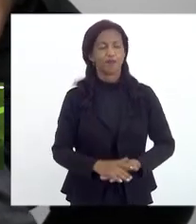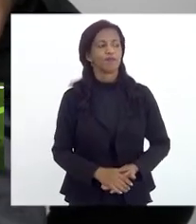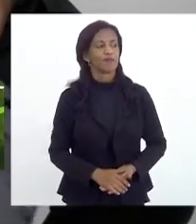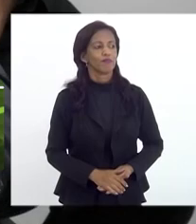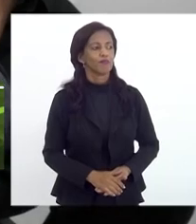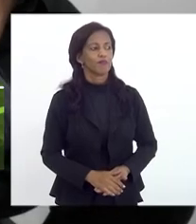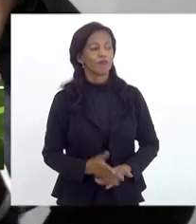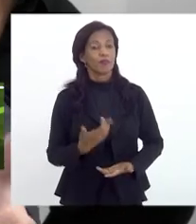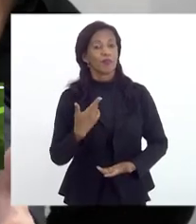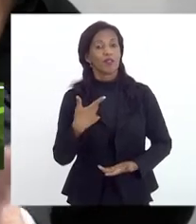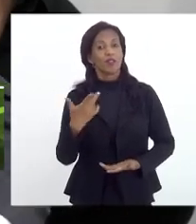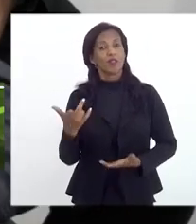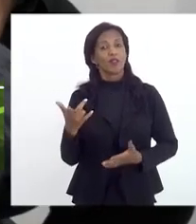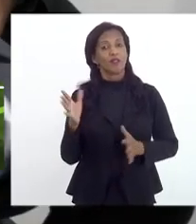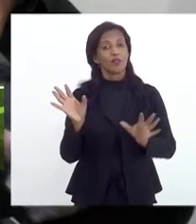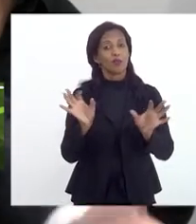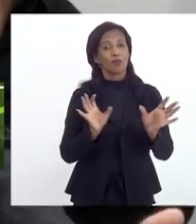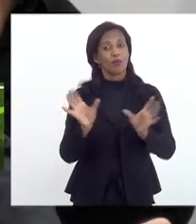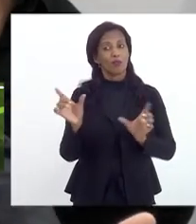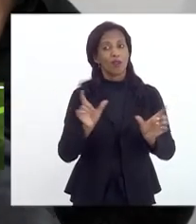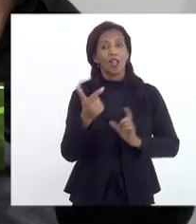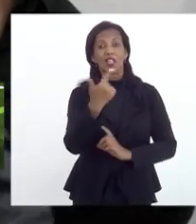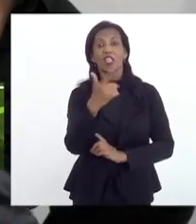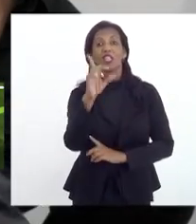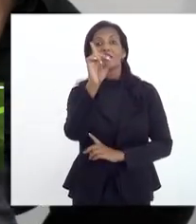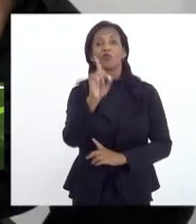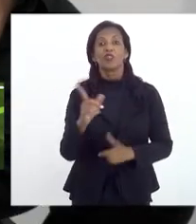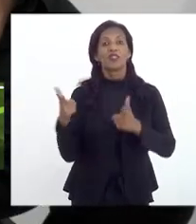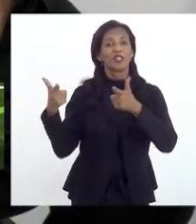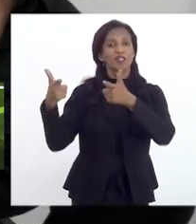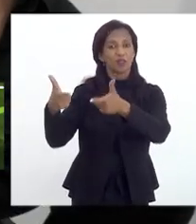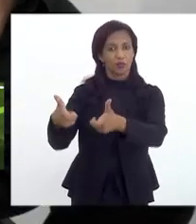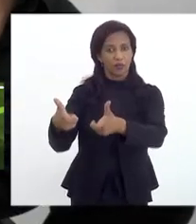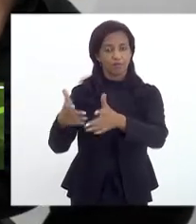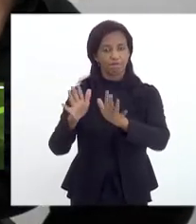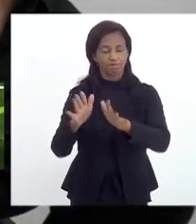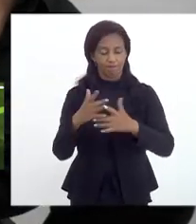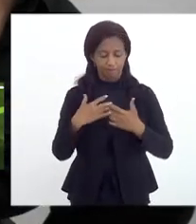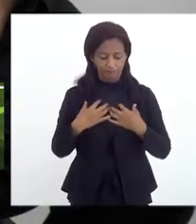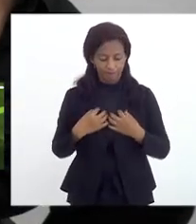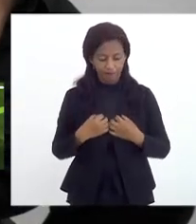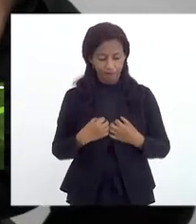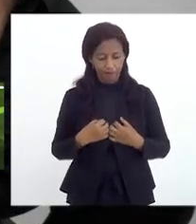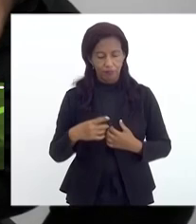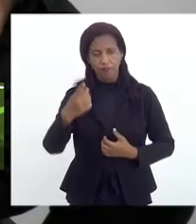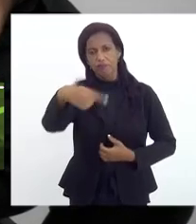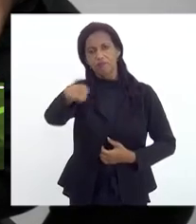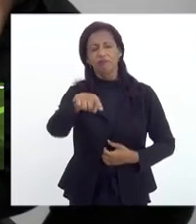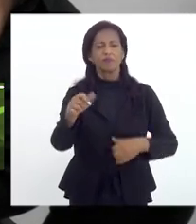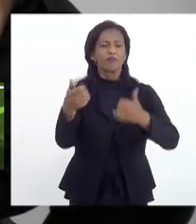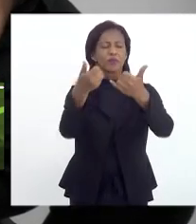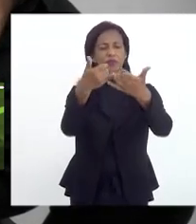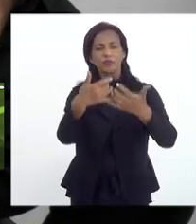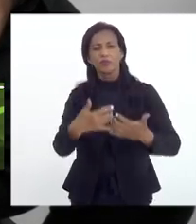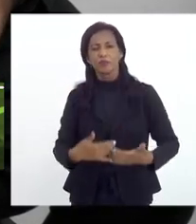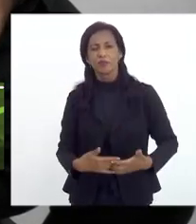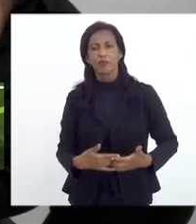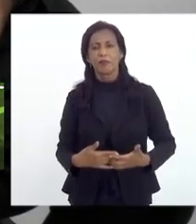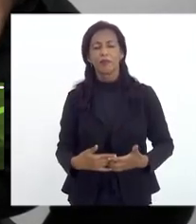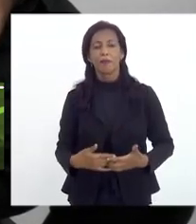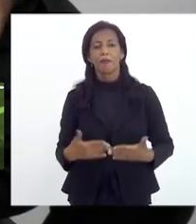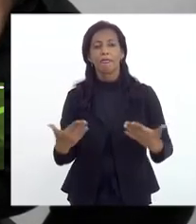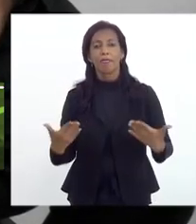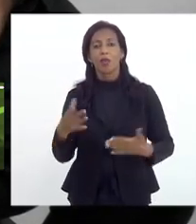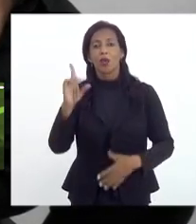Fiz uma conotação Direito Ninguém tem o direito De ser assaltado Então olha só Vocês falaram aqui Que Os